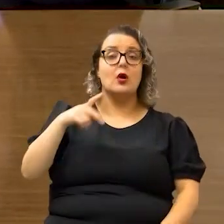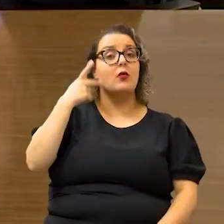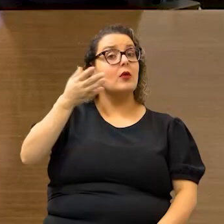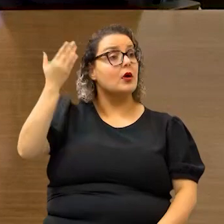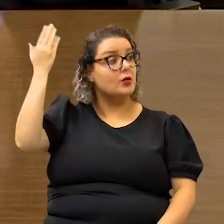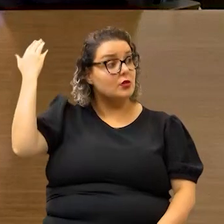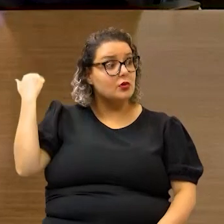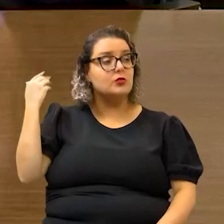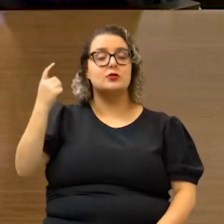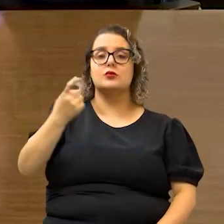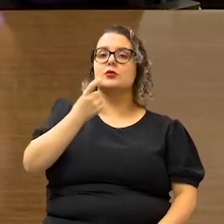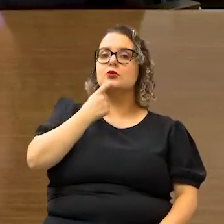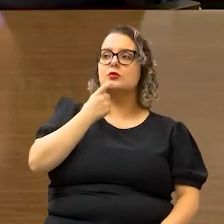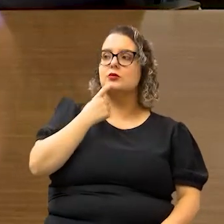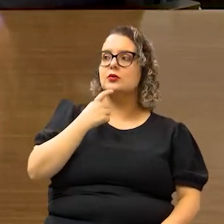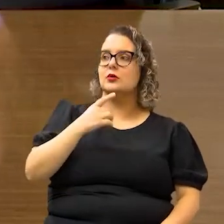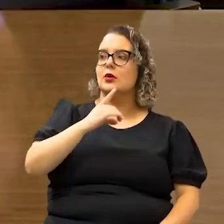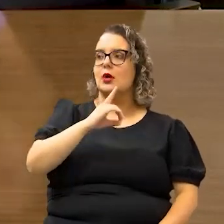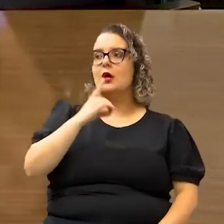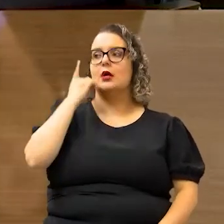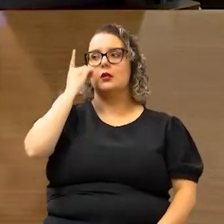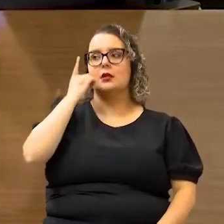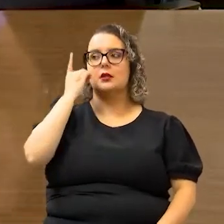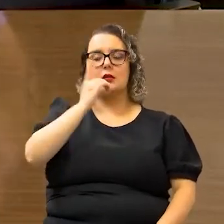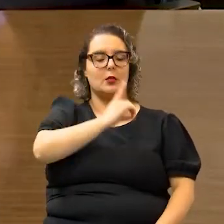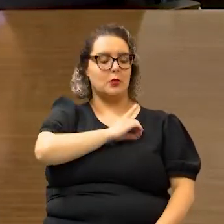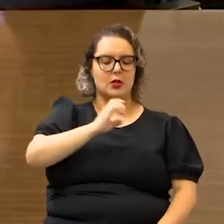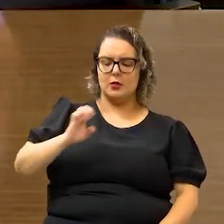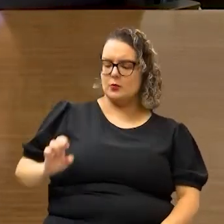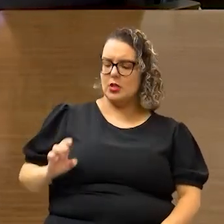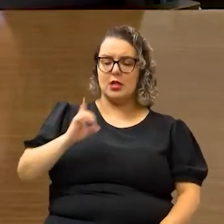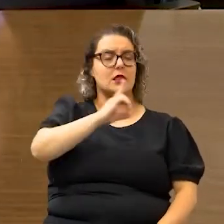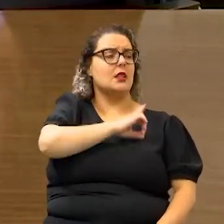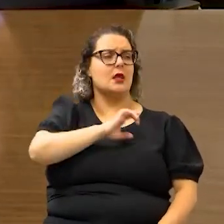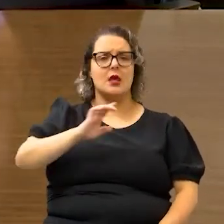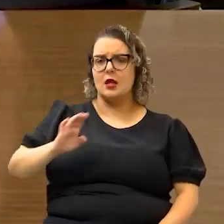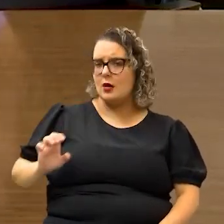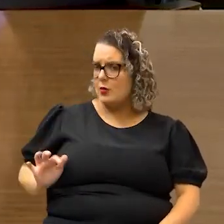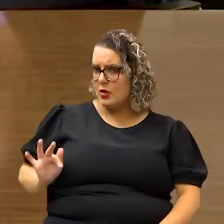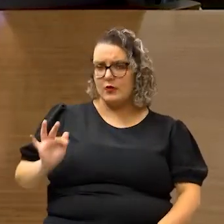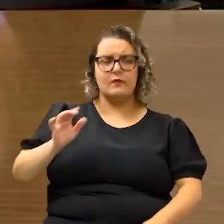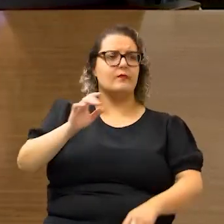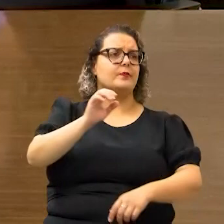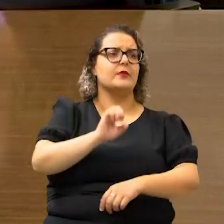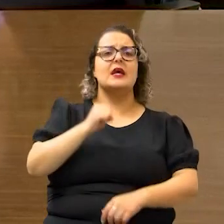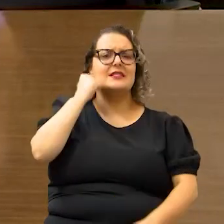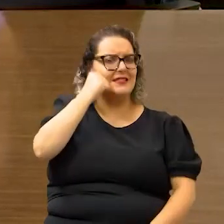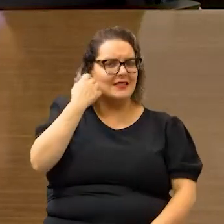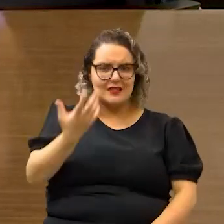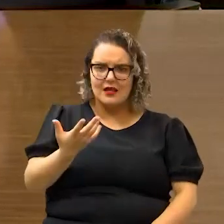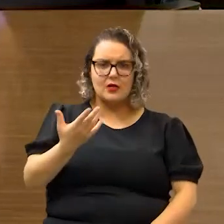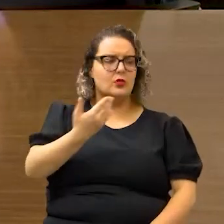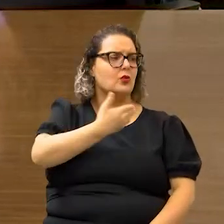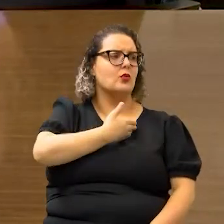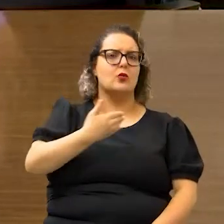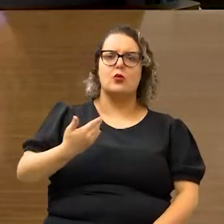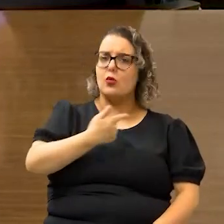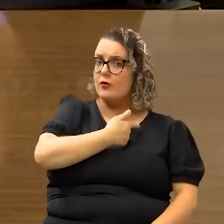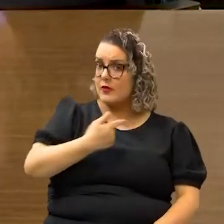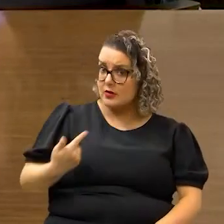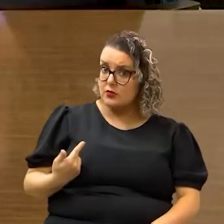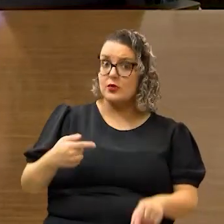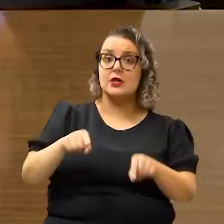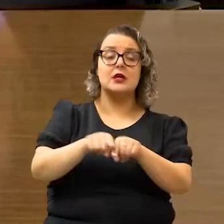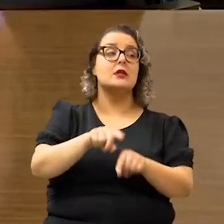a esse que foi vereador em Campinas, foi deputado estadual, federal, foi governador, foi senador da